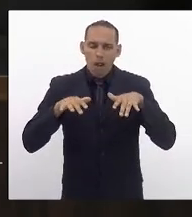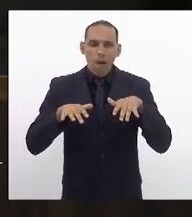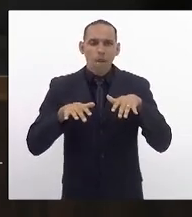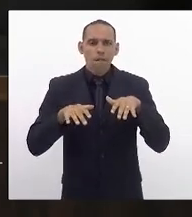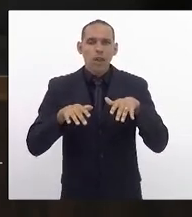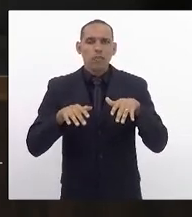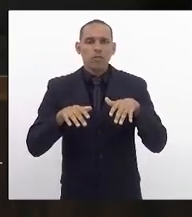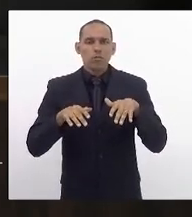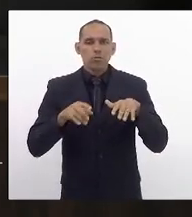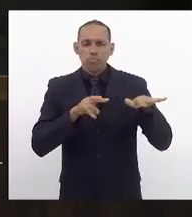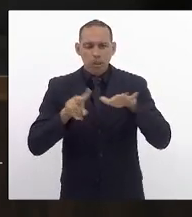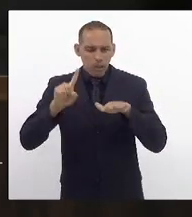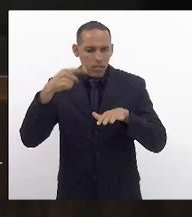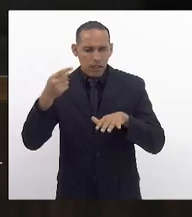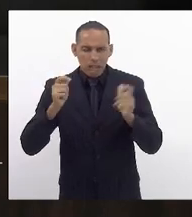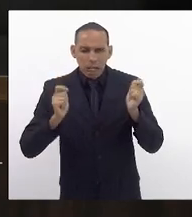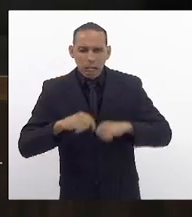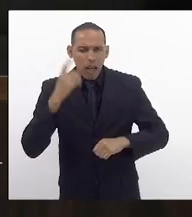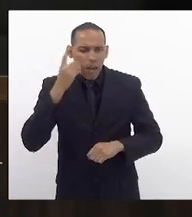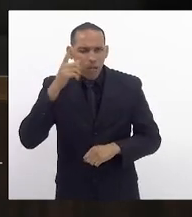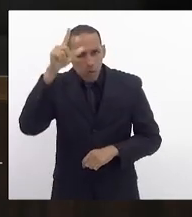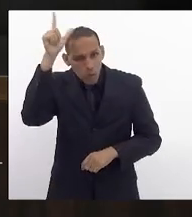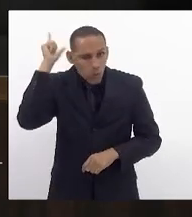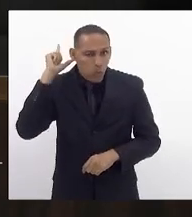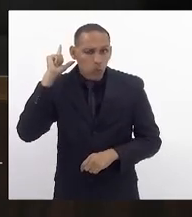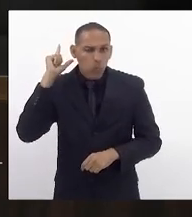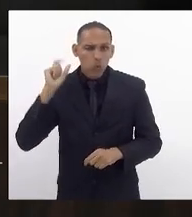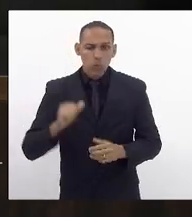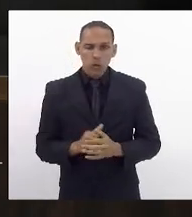próxima semana. É possível, deputado Luiz?